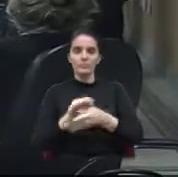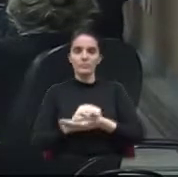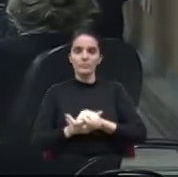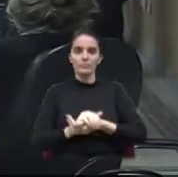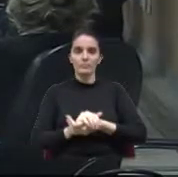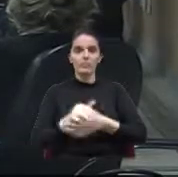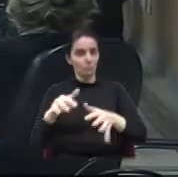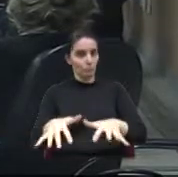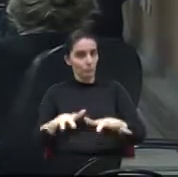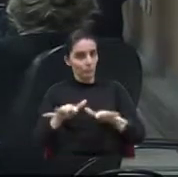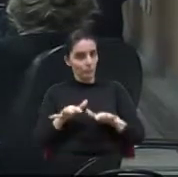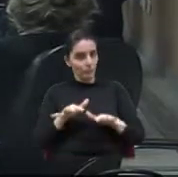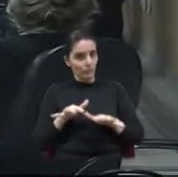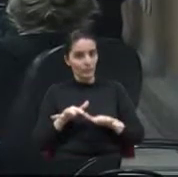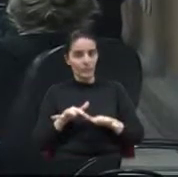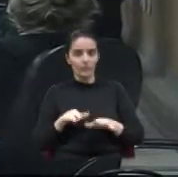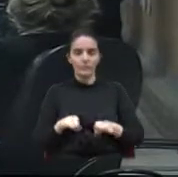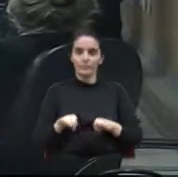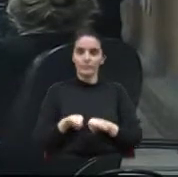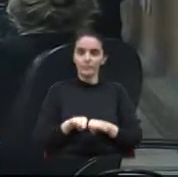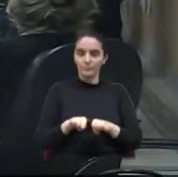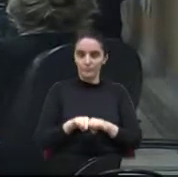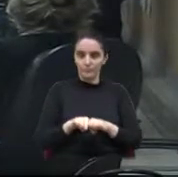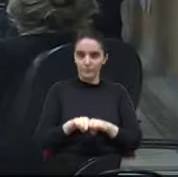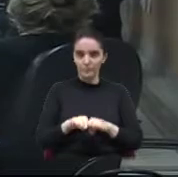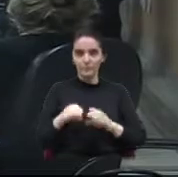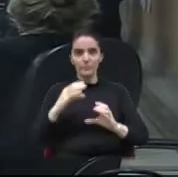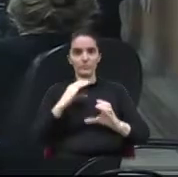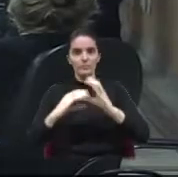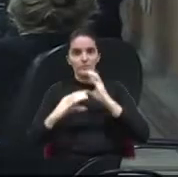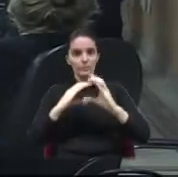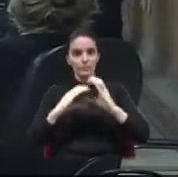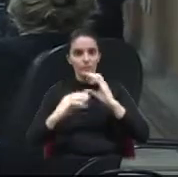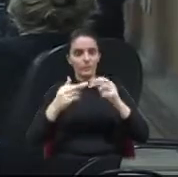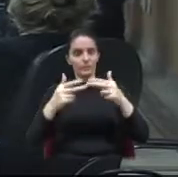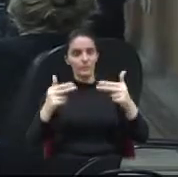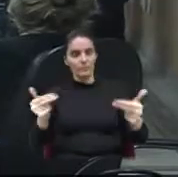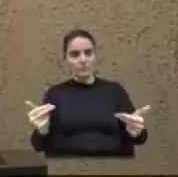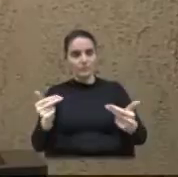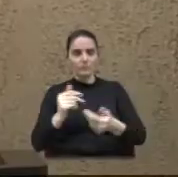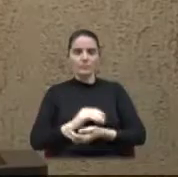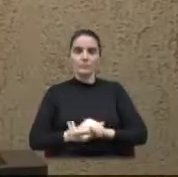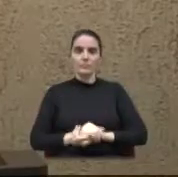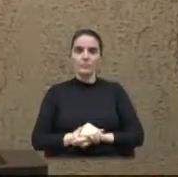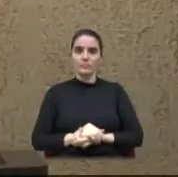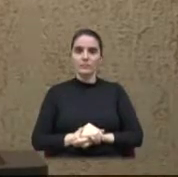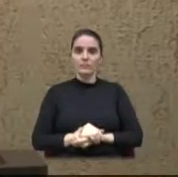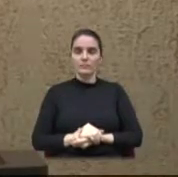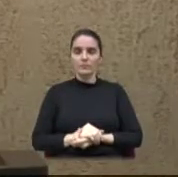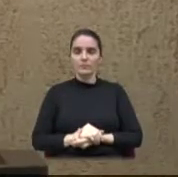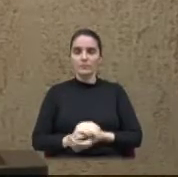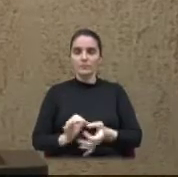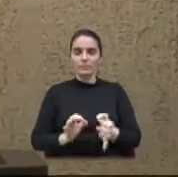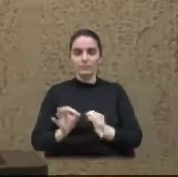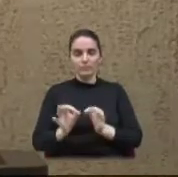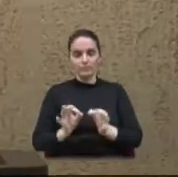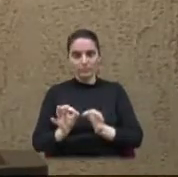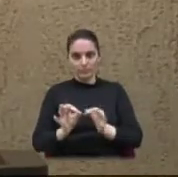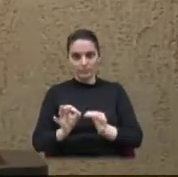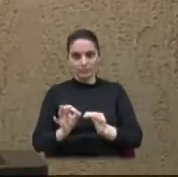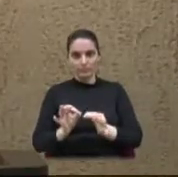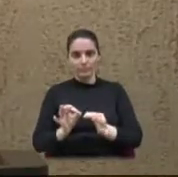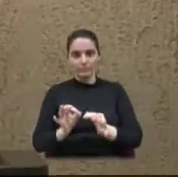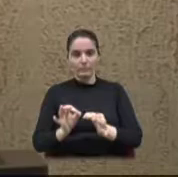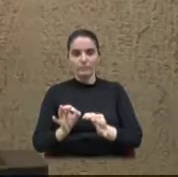no plenário quanto nas transmissões dessa sessão. Esse projeto, senhores e senhoras